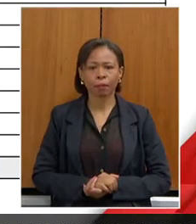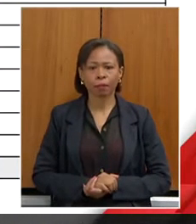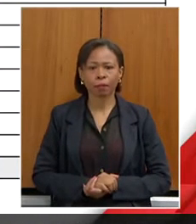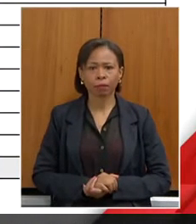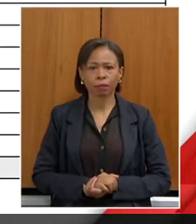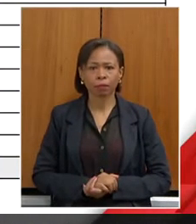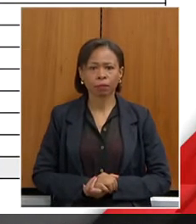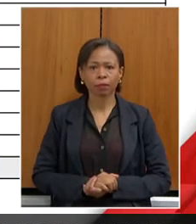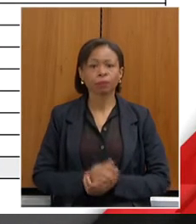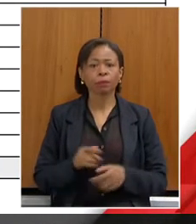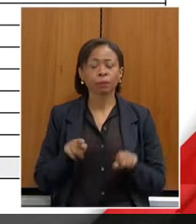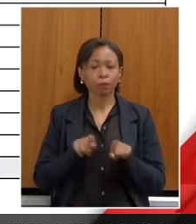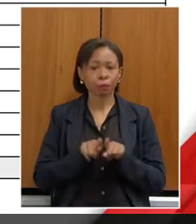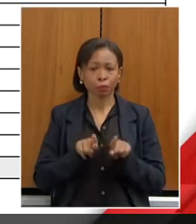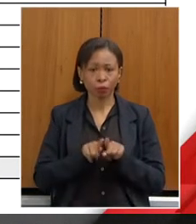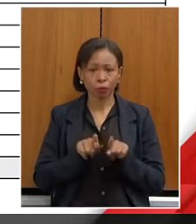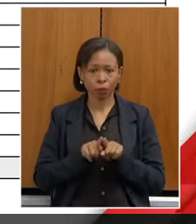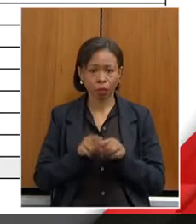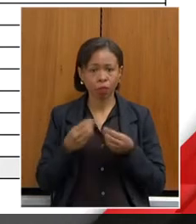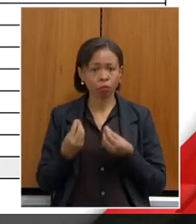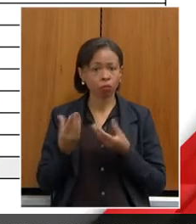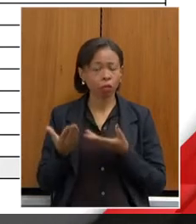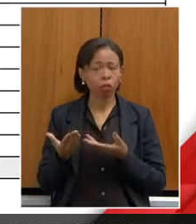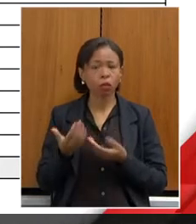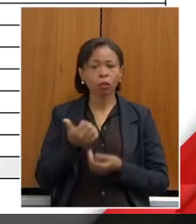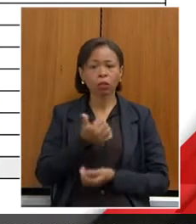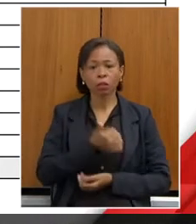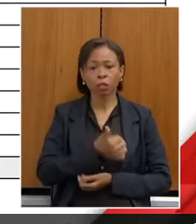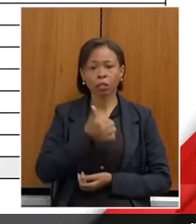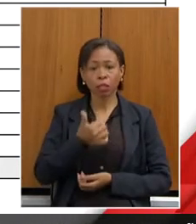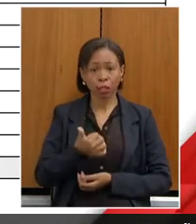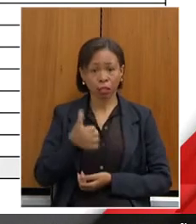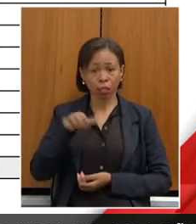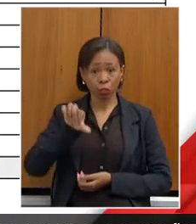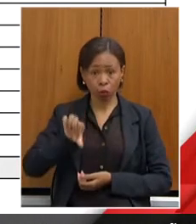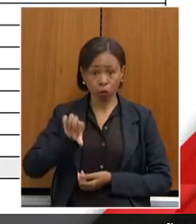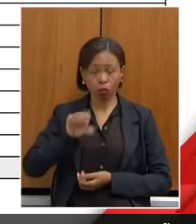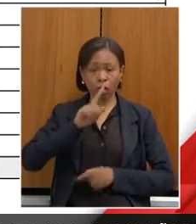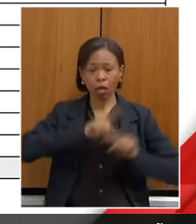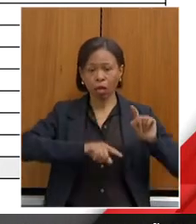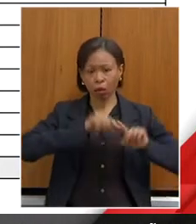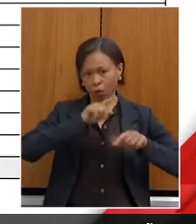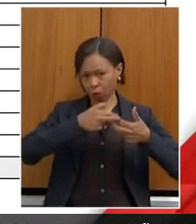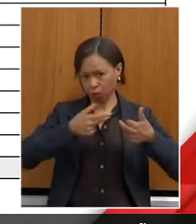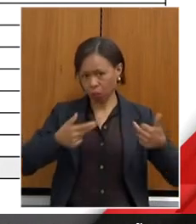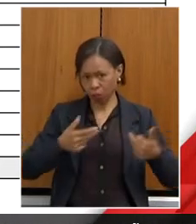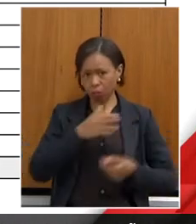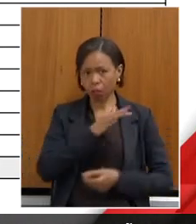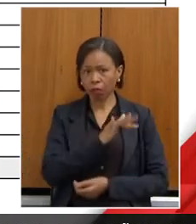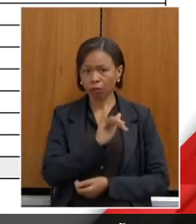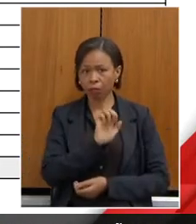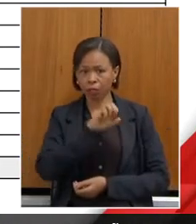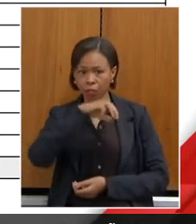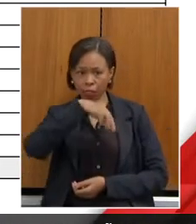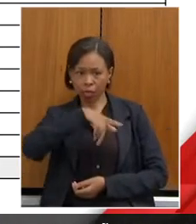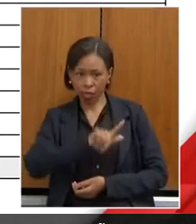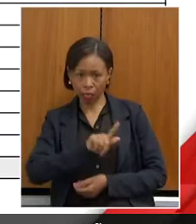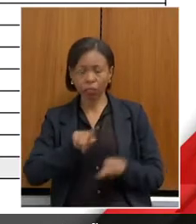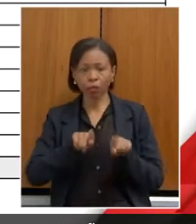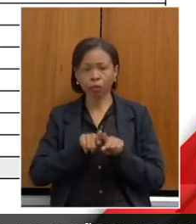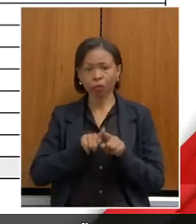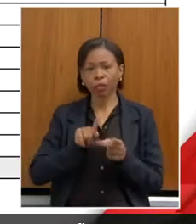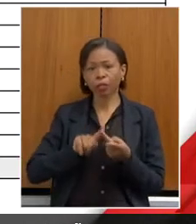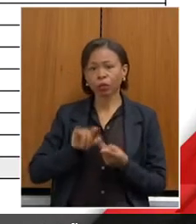Além disso, doação de 119 equipamentos, tanto pela FIENG, quanto pelo Itaú. A FIENG é a maior